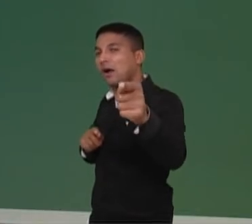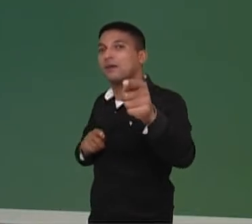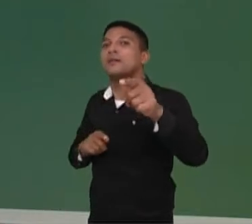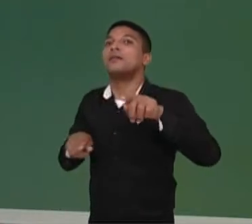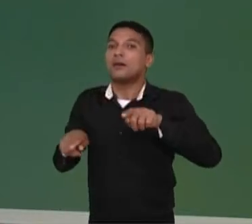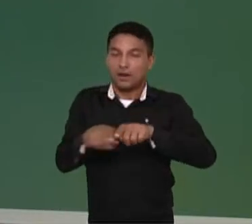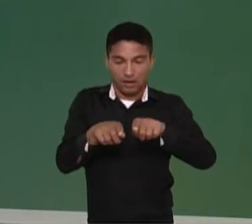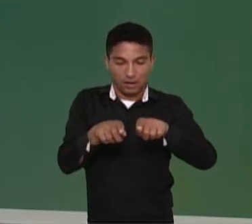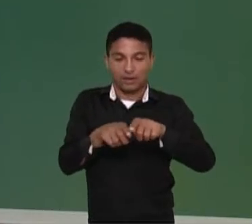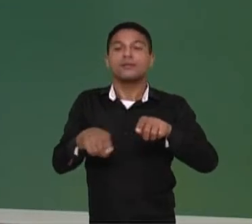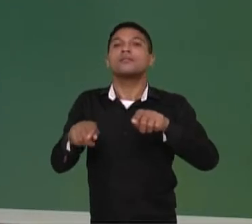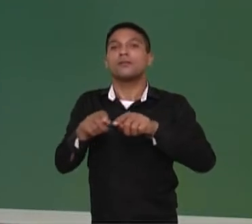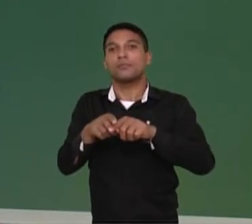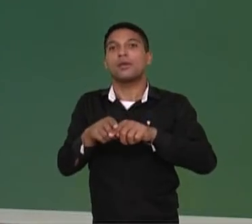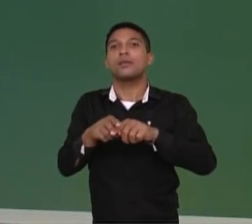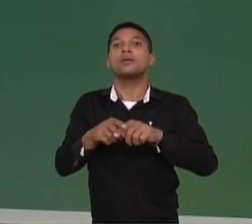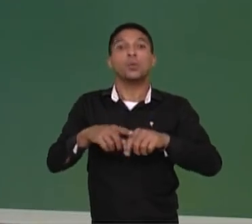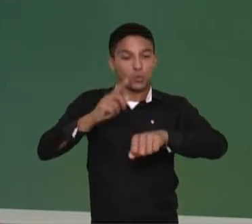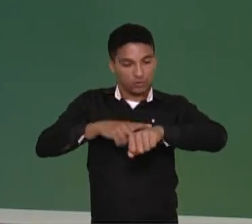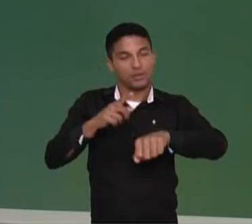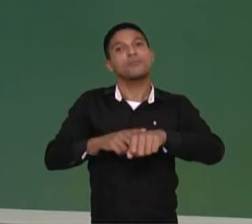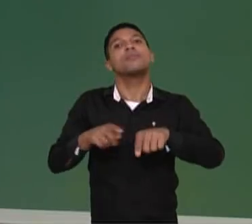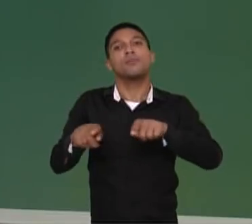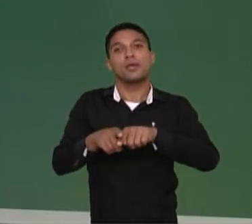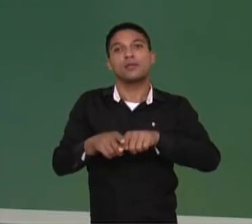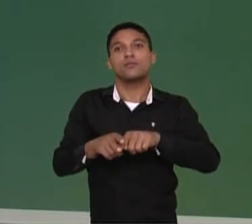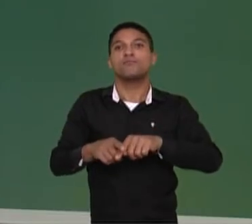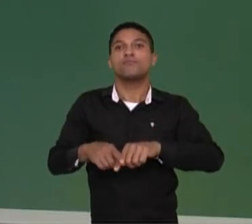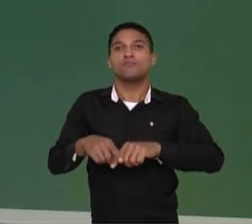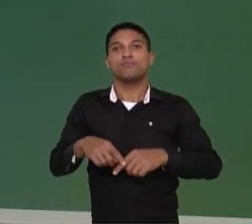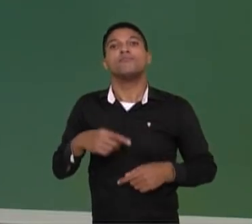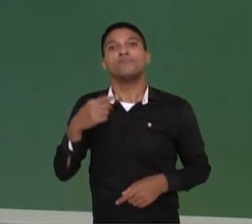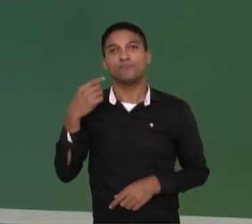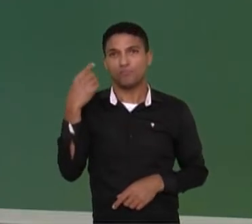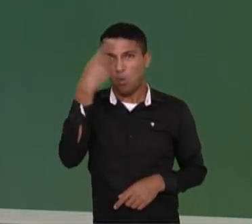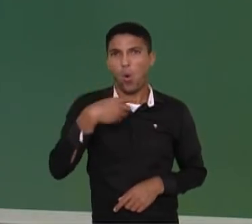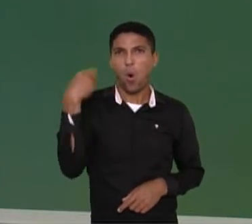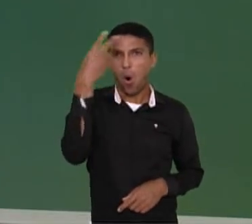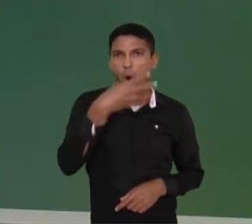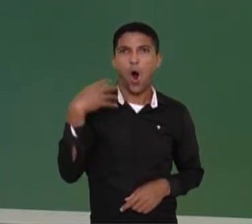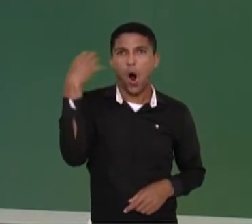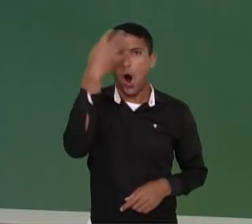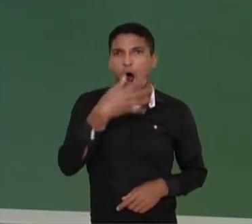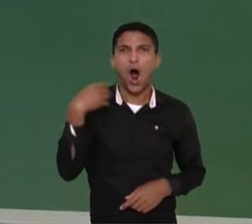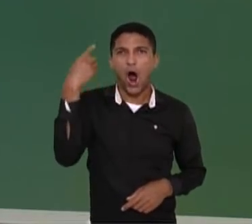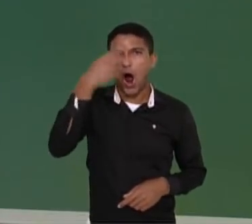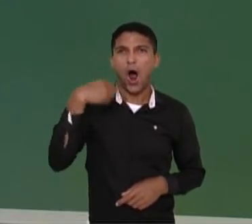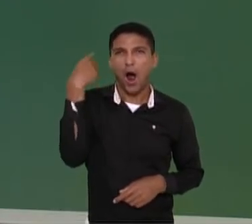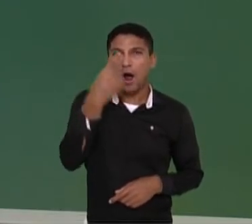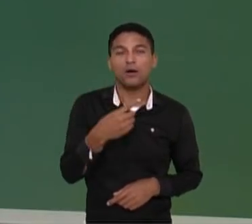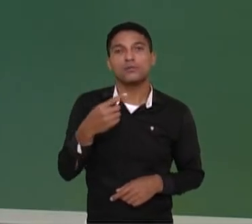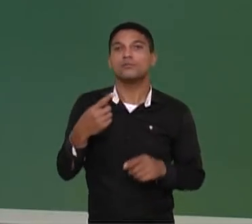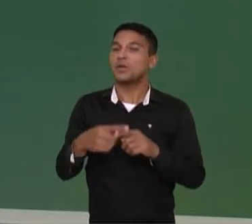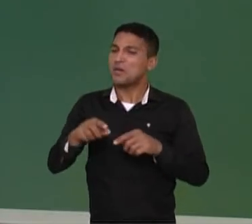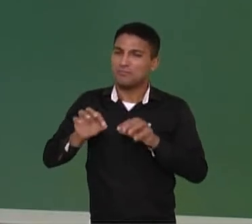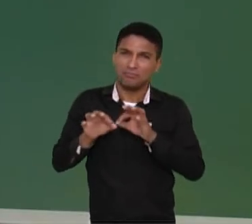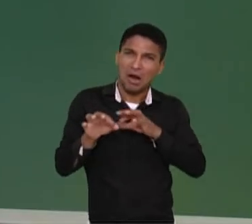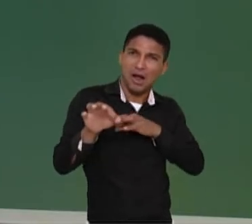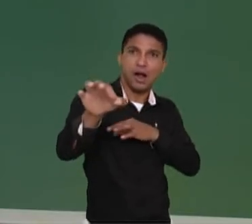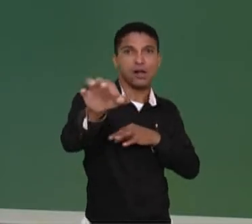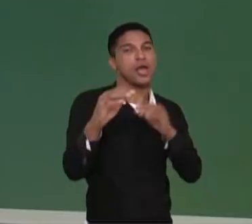Aumento a distância e eu aumento o tempo. Ok? Mas existem grandezas que trabalham de forma diferente.